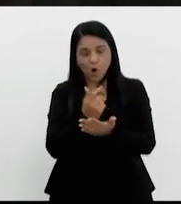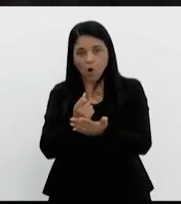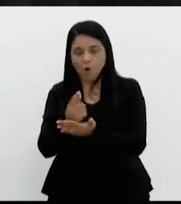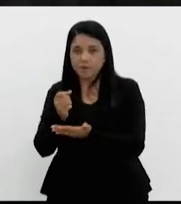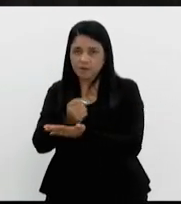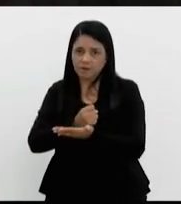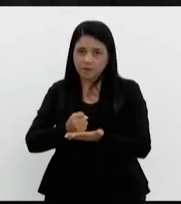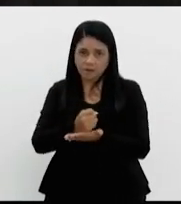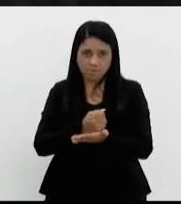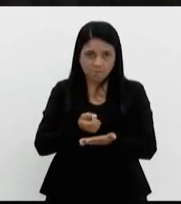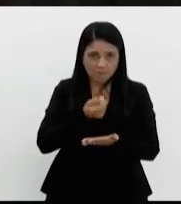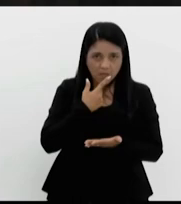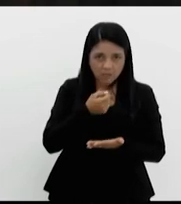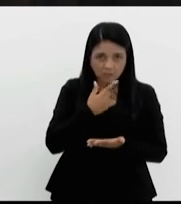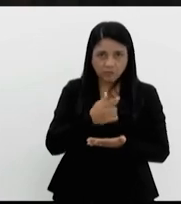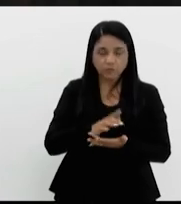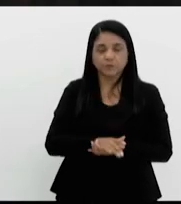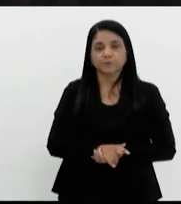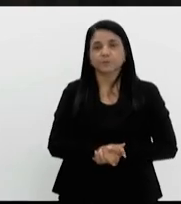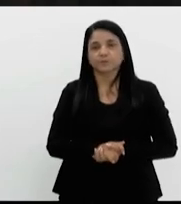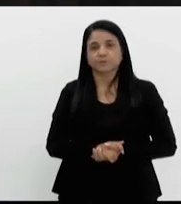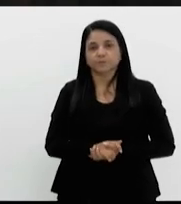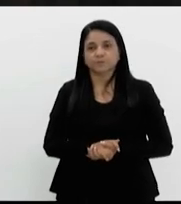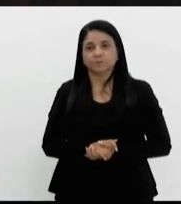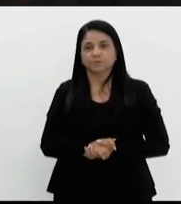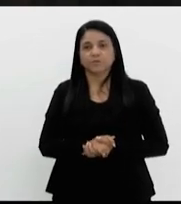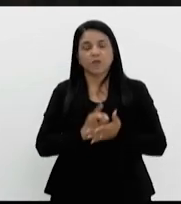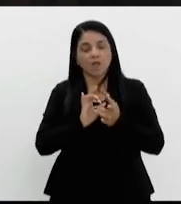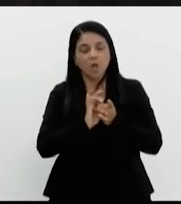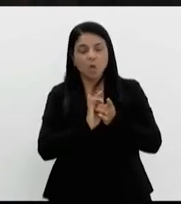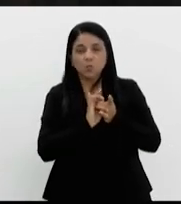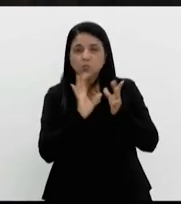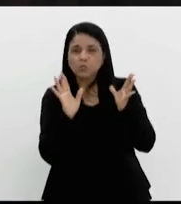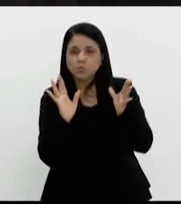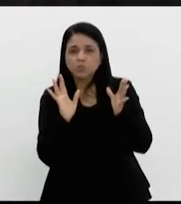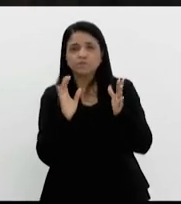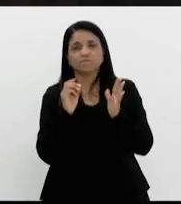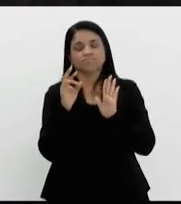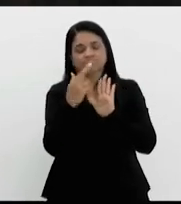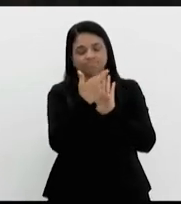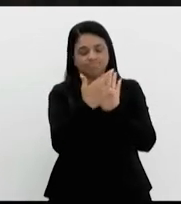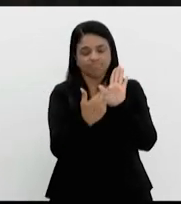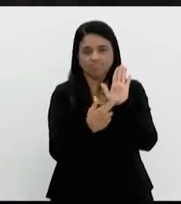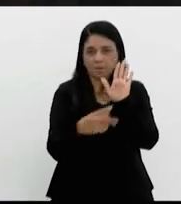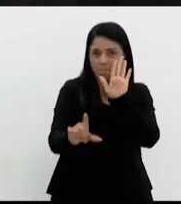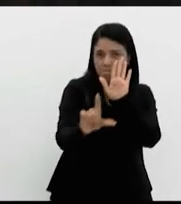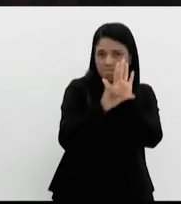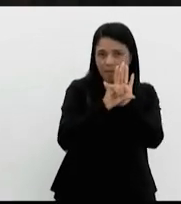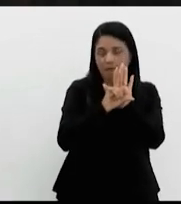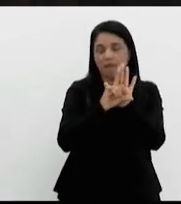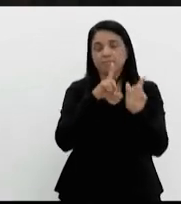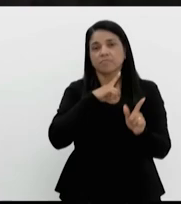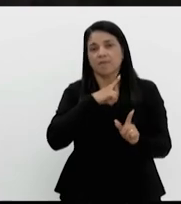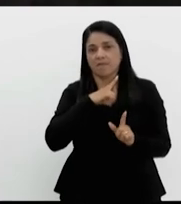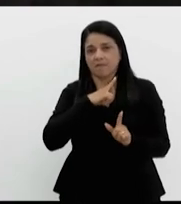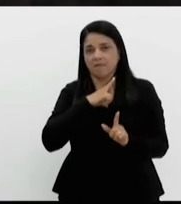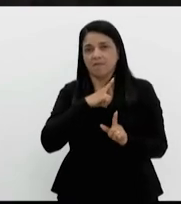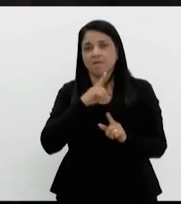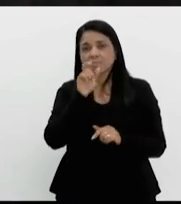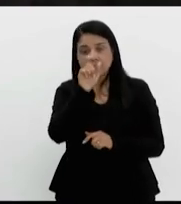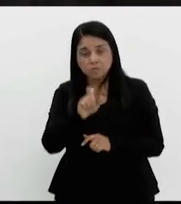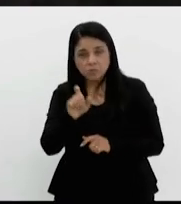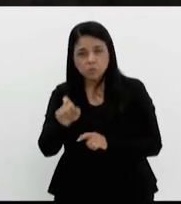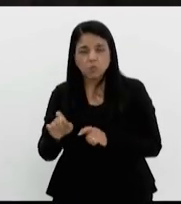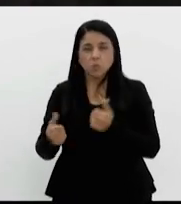remédios, certo? Fica autorizado, fica legalizado que uma pessoa possa